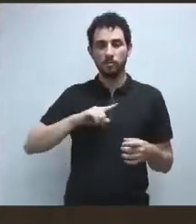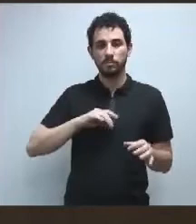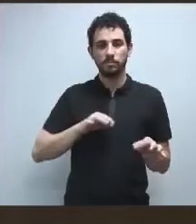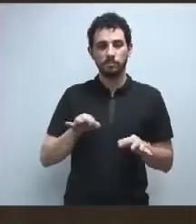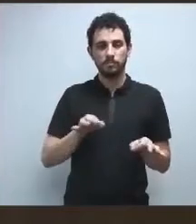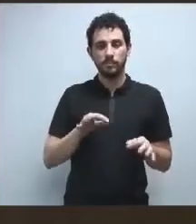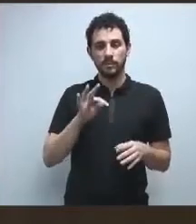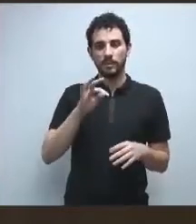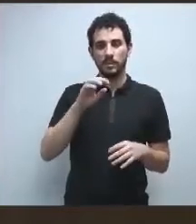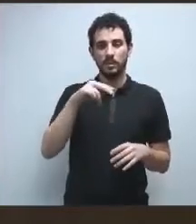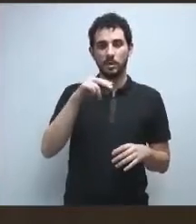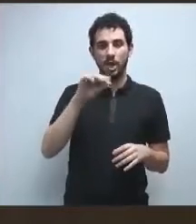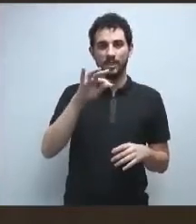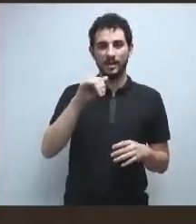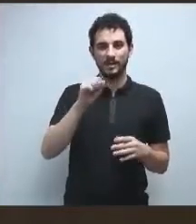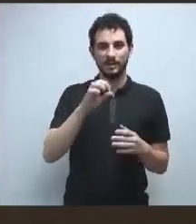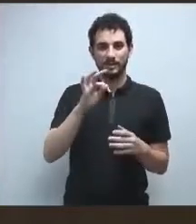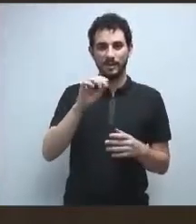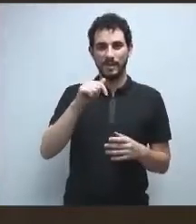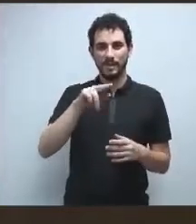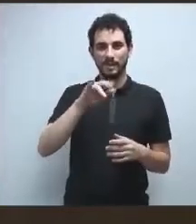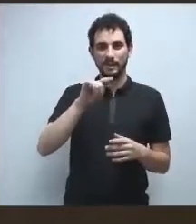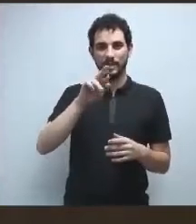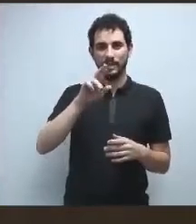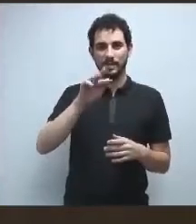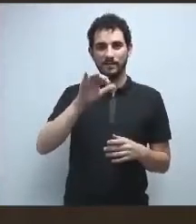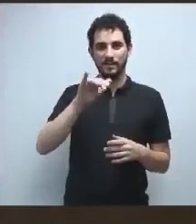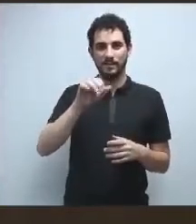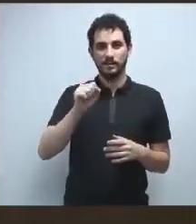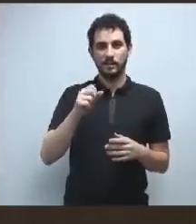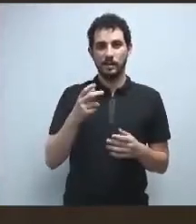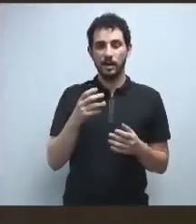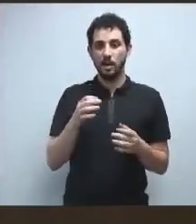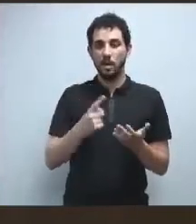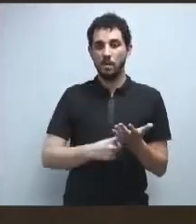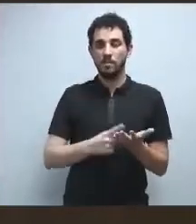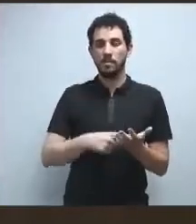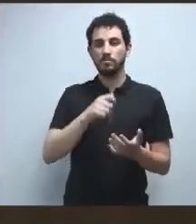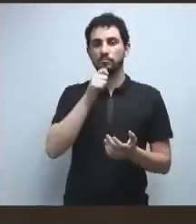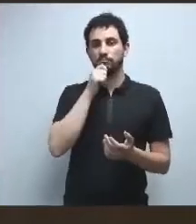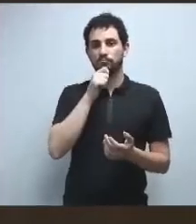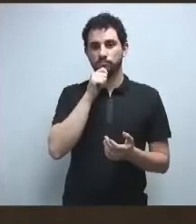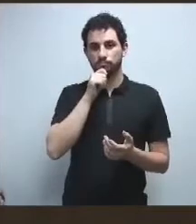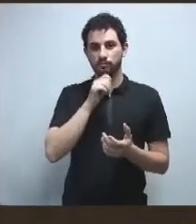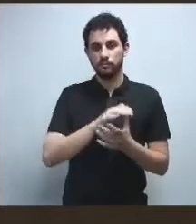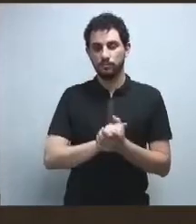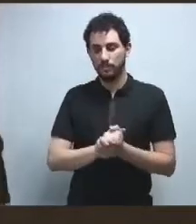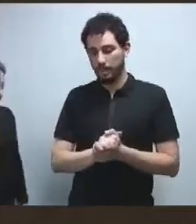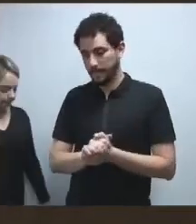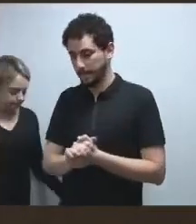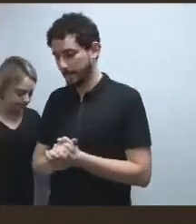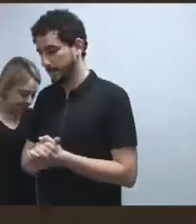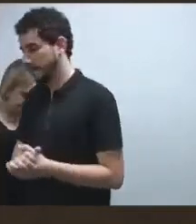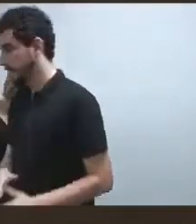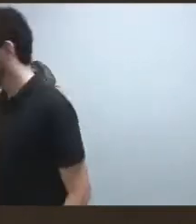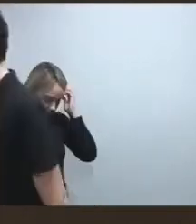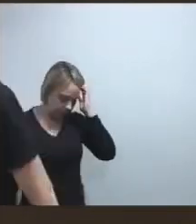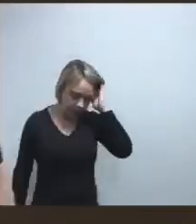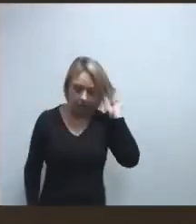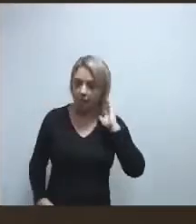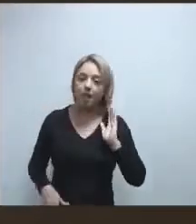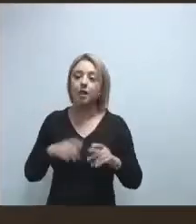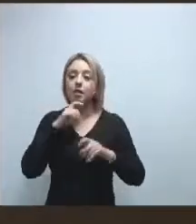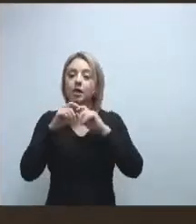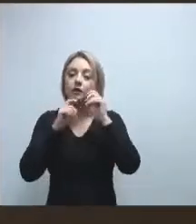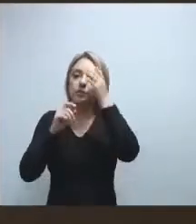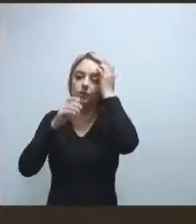notas taquigráficas ele não tinha assumido nenhum compromisso mas era um orador brilhante sem dúvida era um